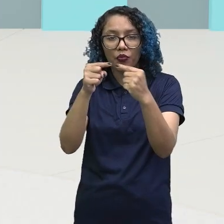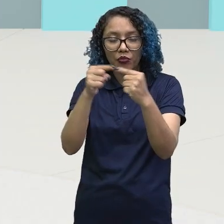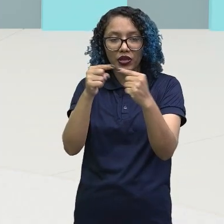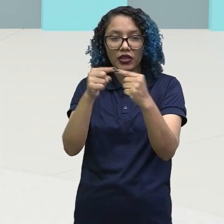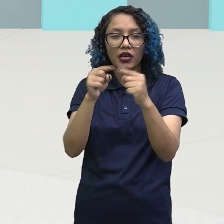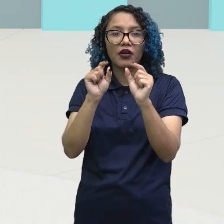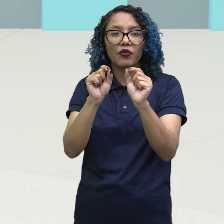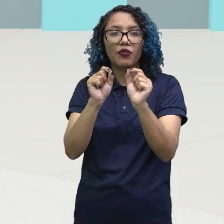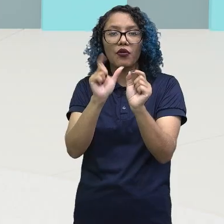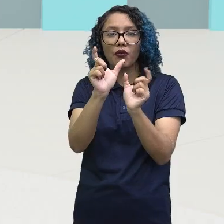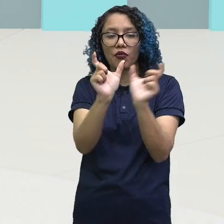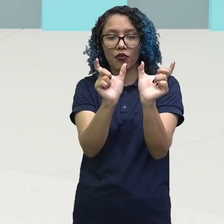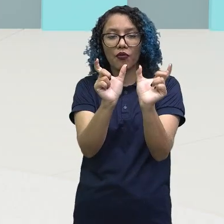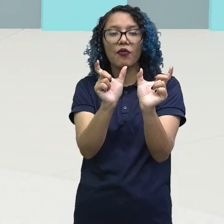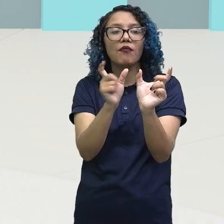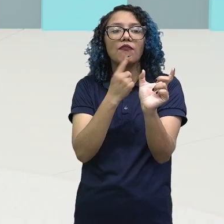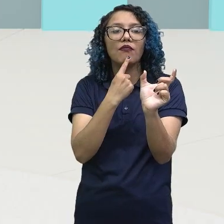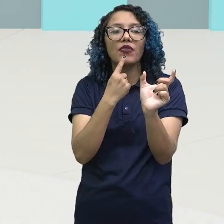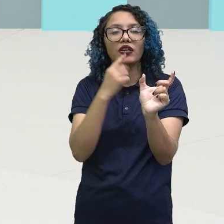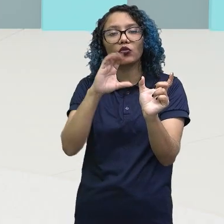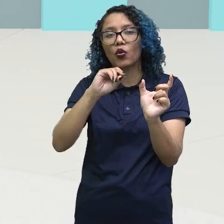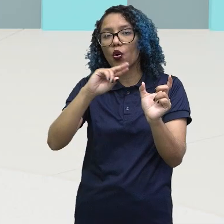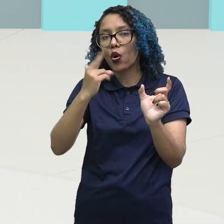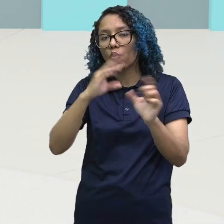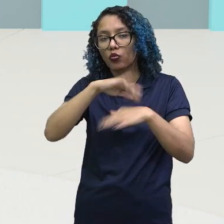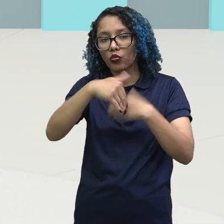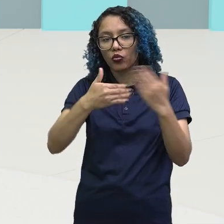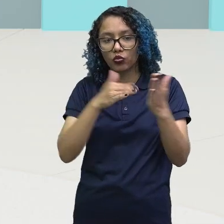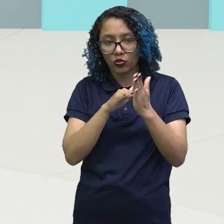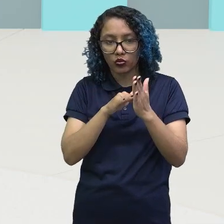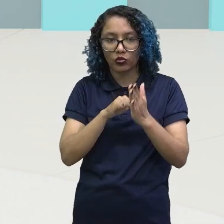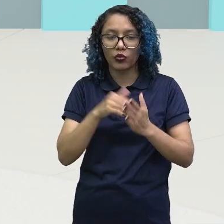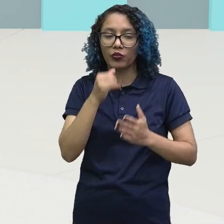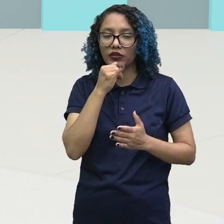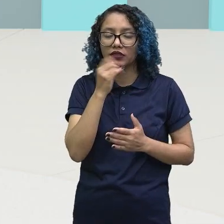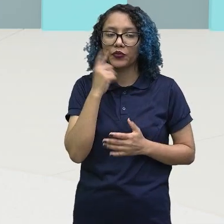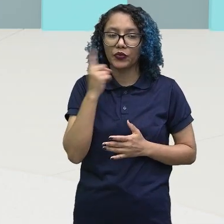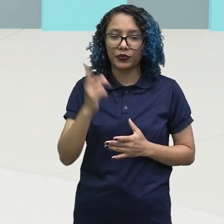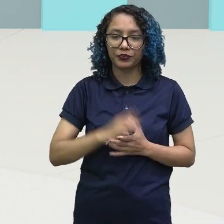ou concorda aí com a totalidade. Vamos dar uma olhadinha no exemplo.